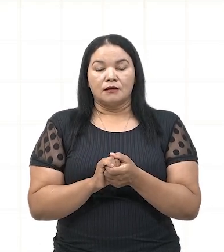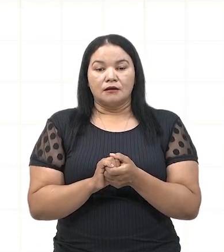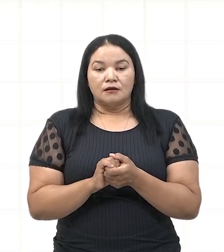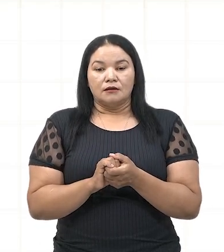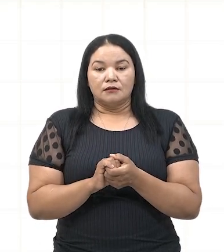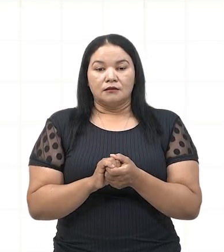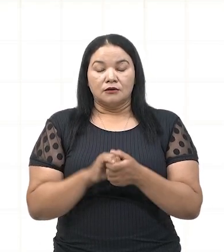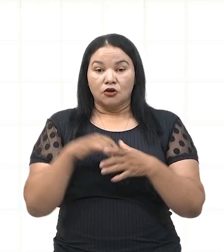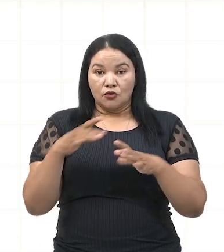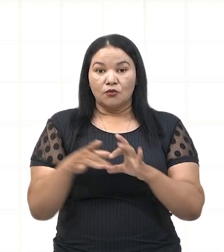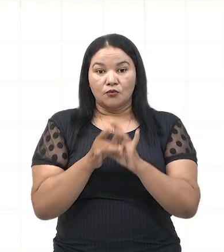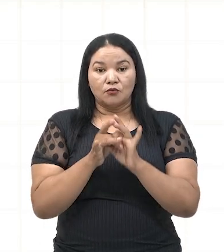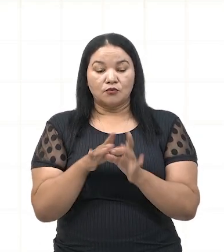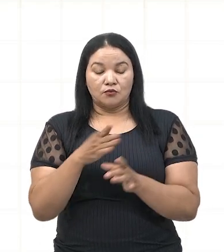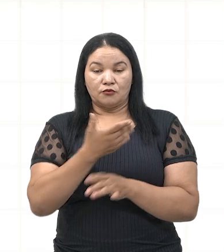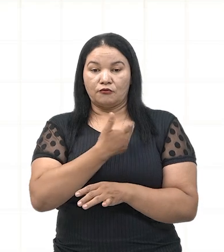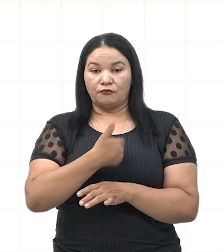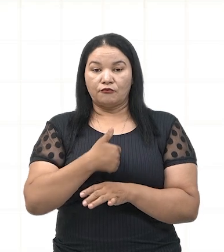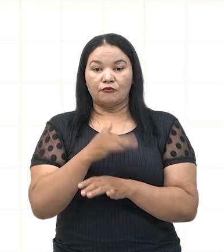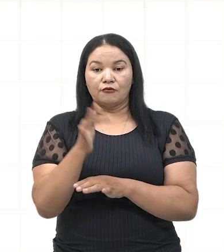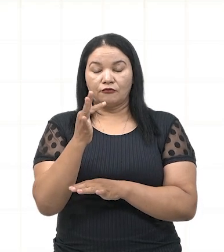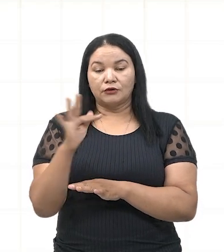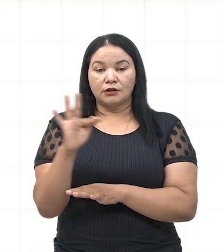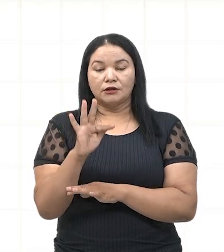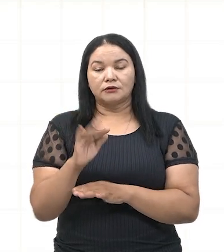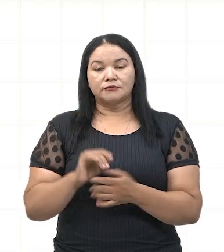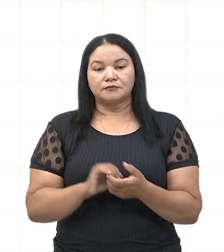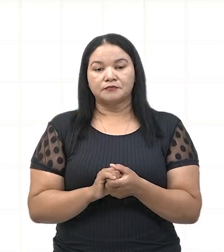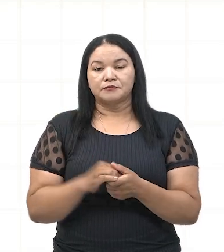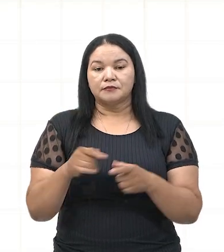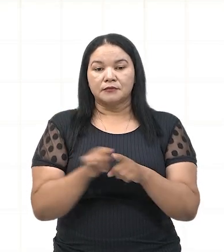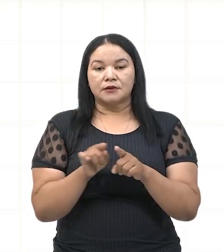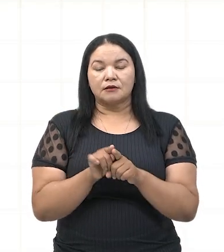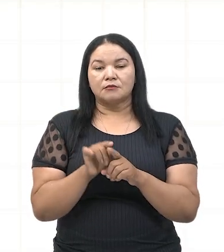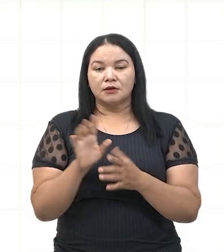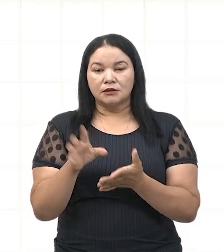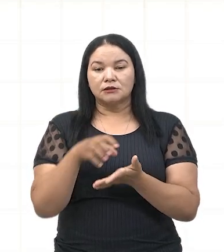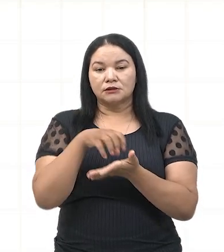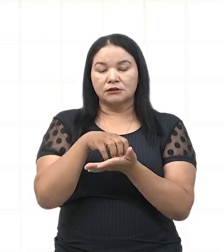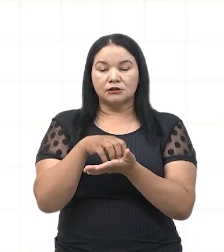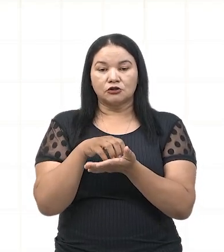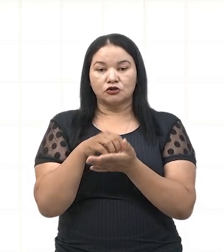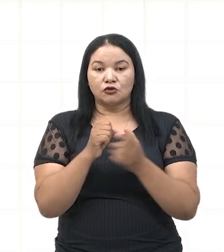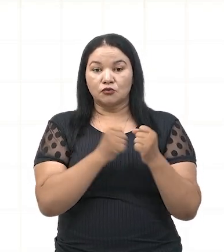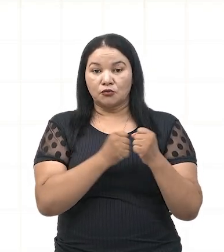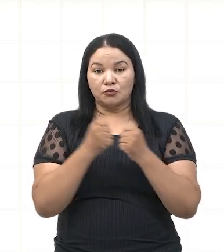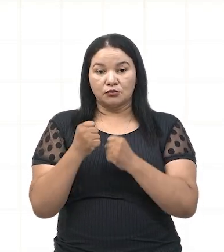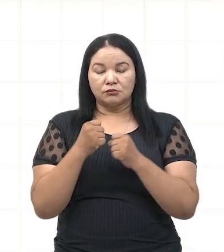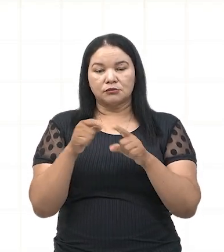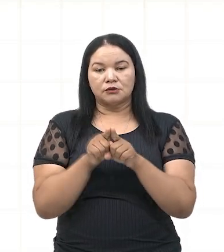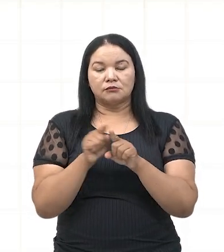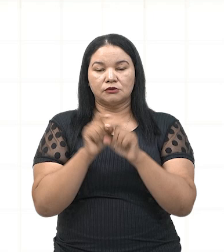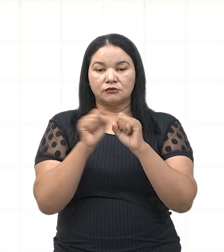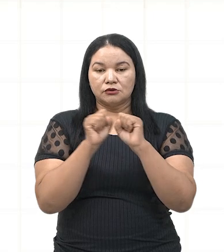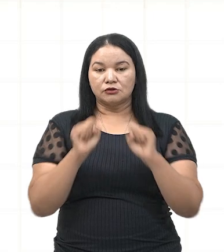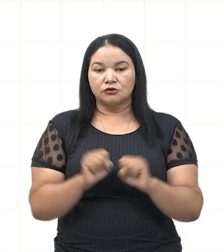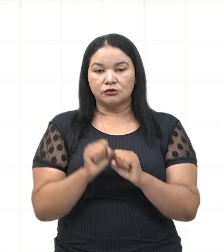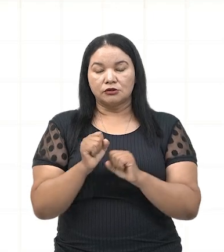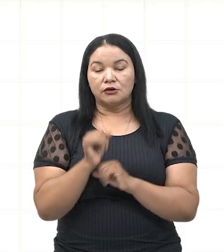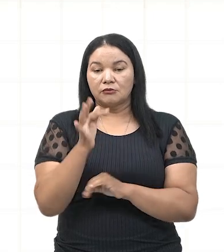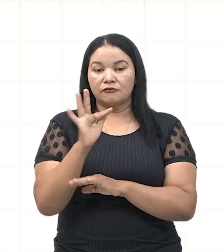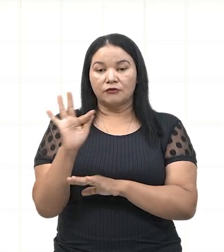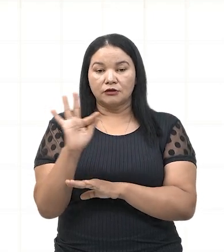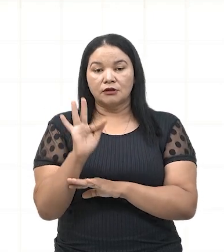do federalismo. Apesar da centralização do poder, o sistema federal foi